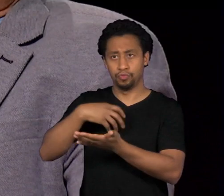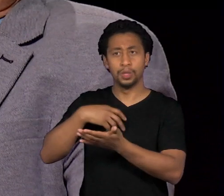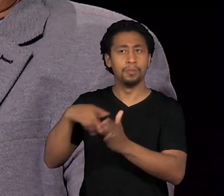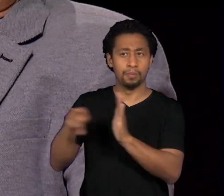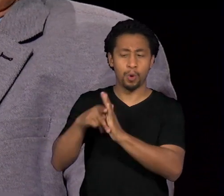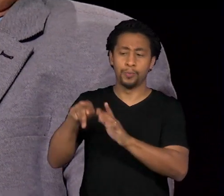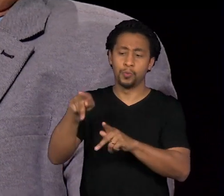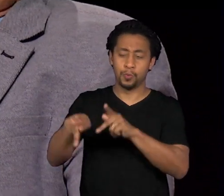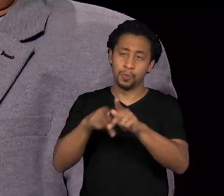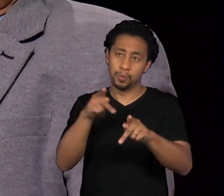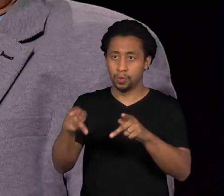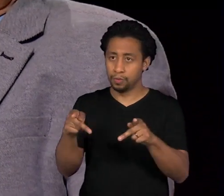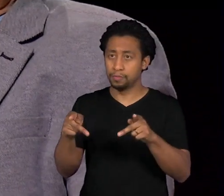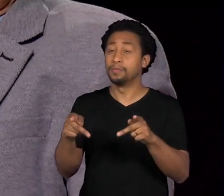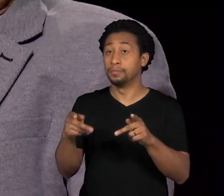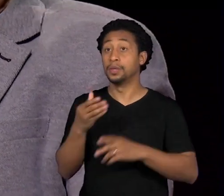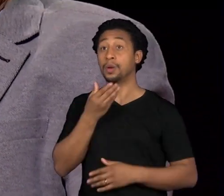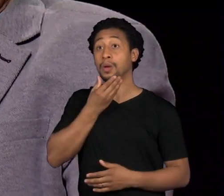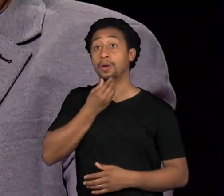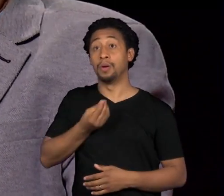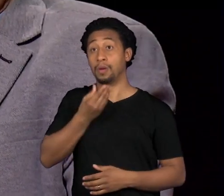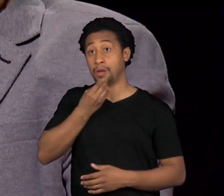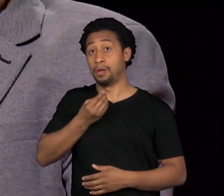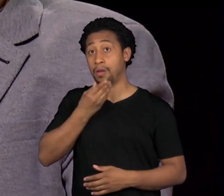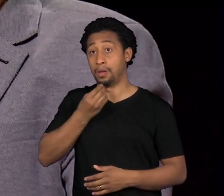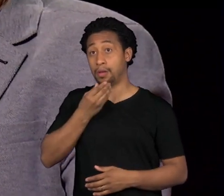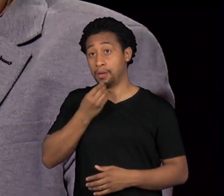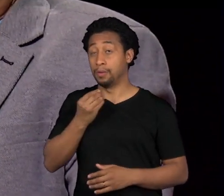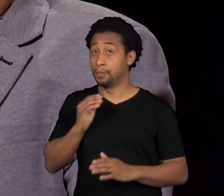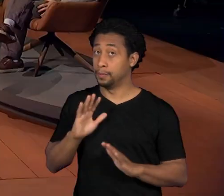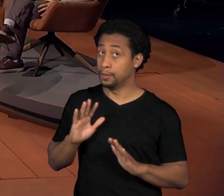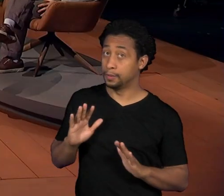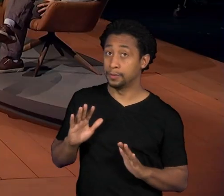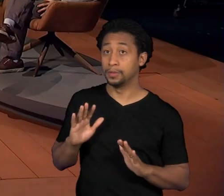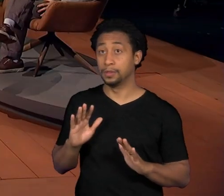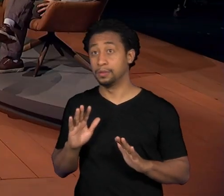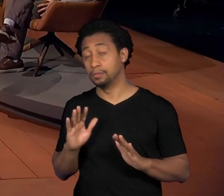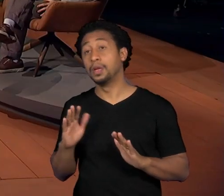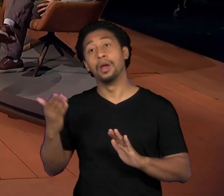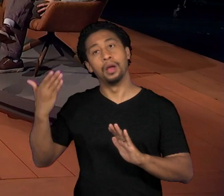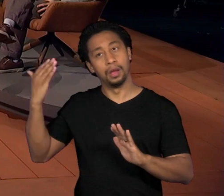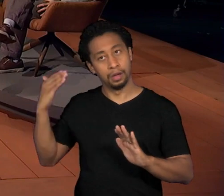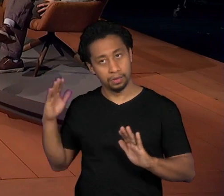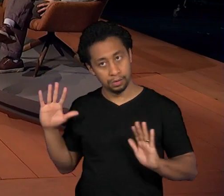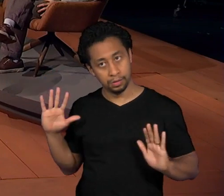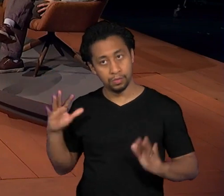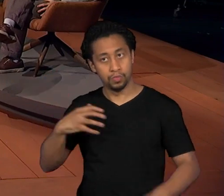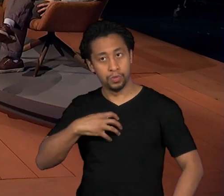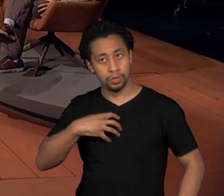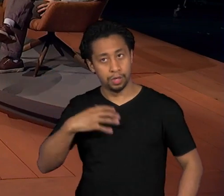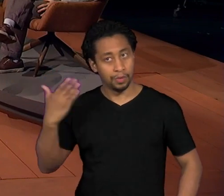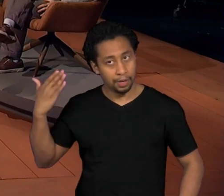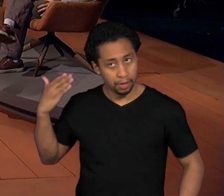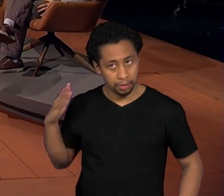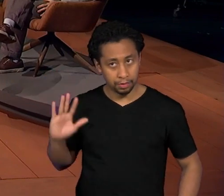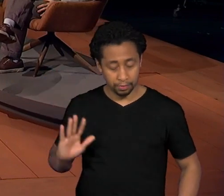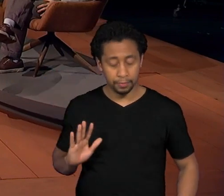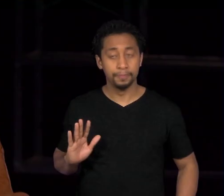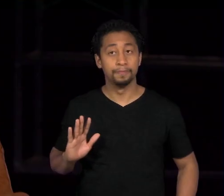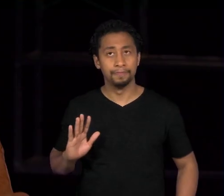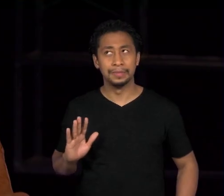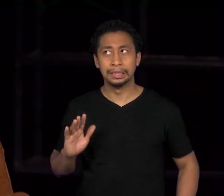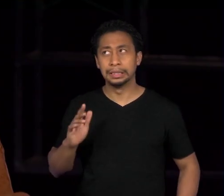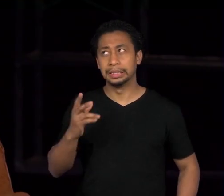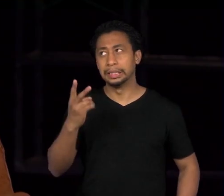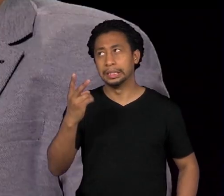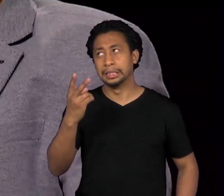na dança o homem fica ou ficava tá viu esses últimos 10